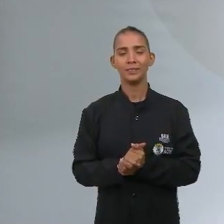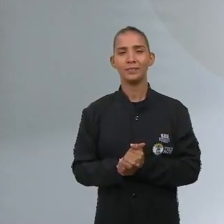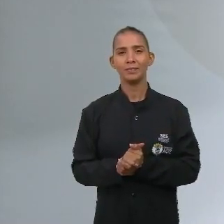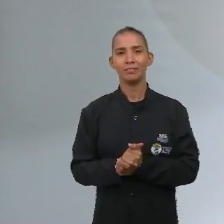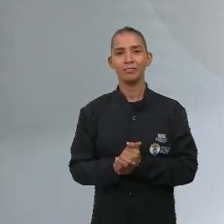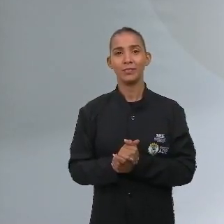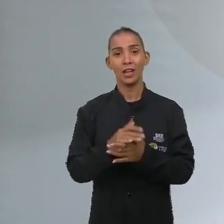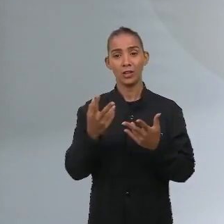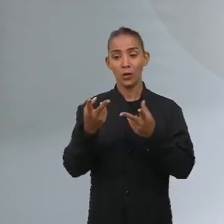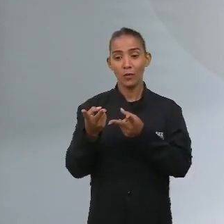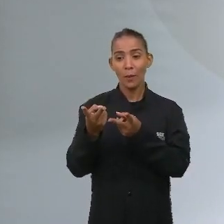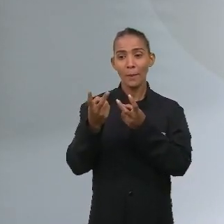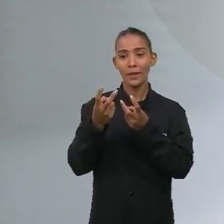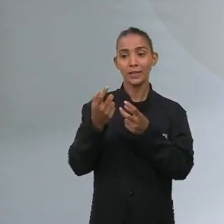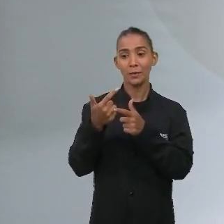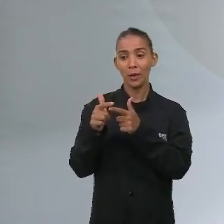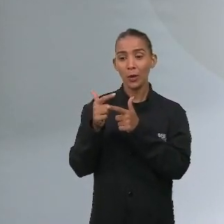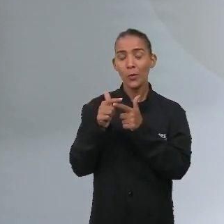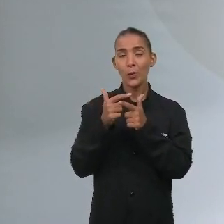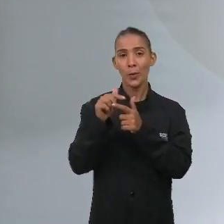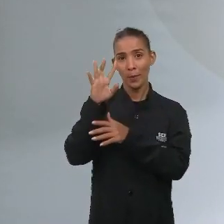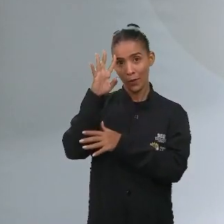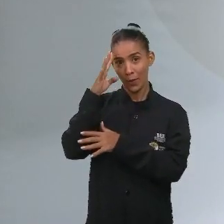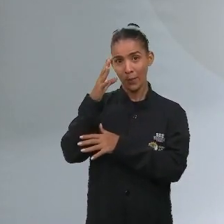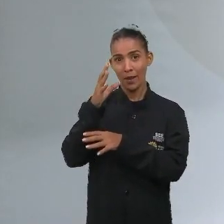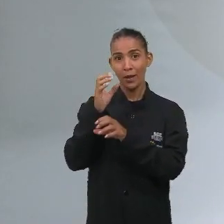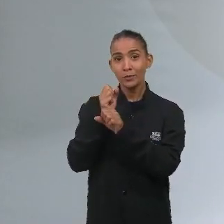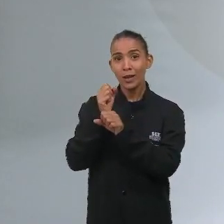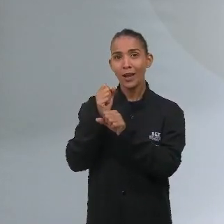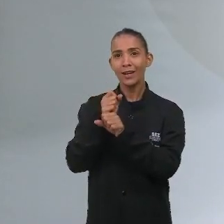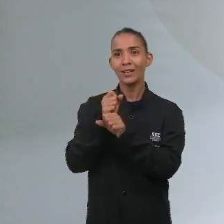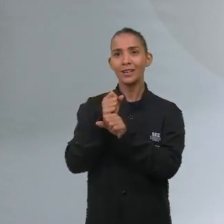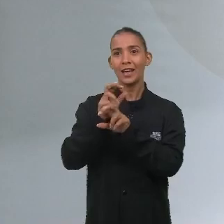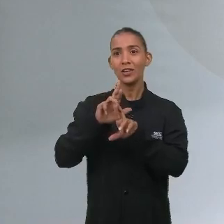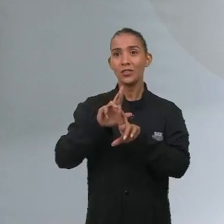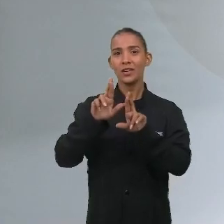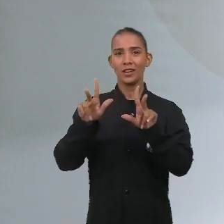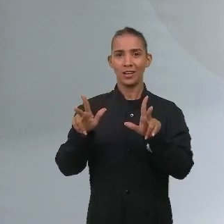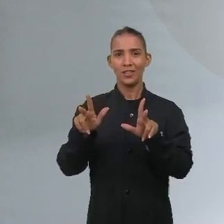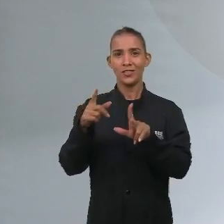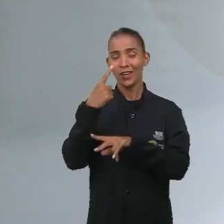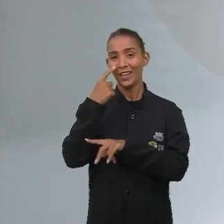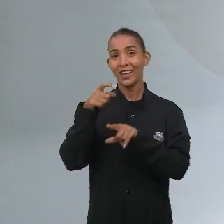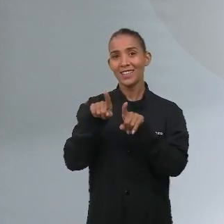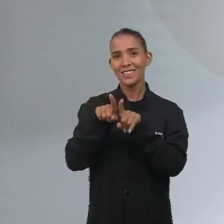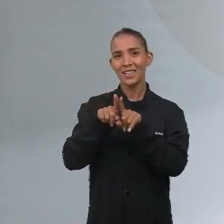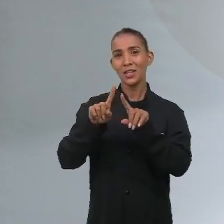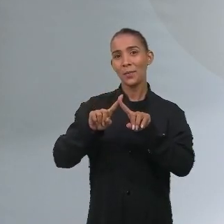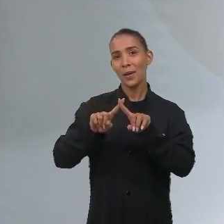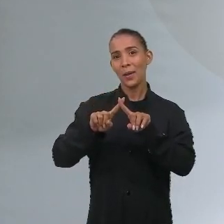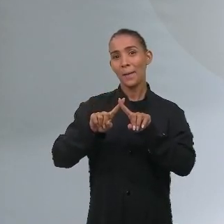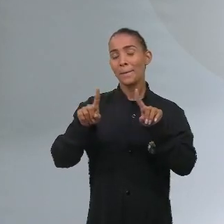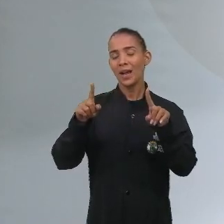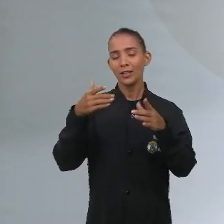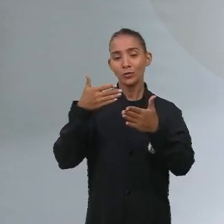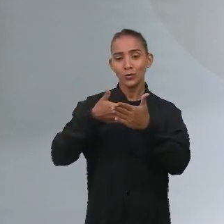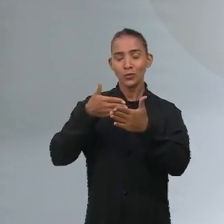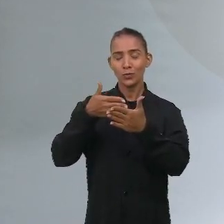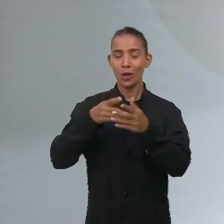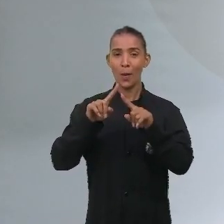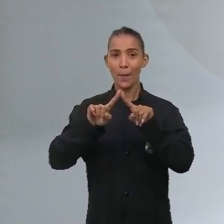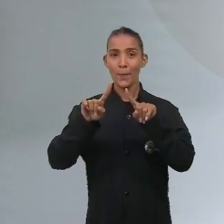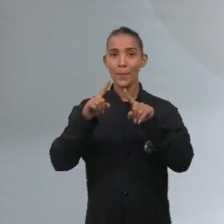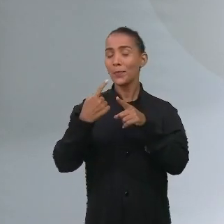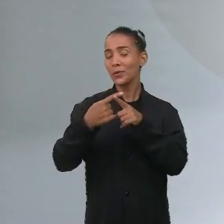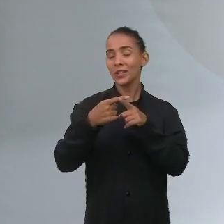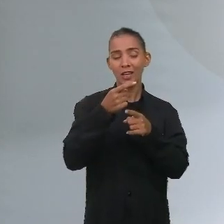Então você percebe que o problema ele é bem interessante, porque nós tínhamos aquela restrição de que cada um uma das cores